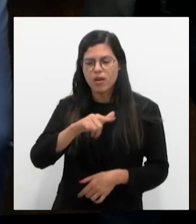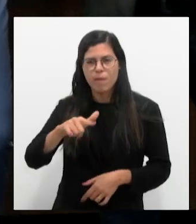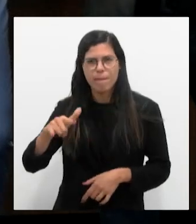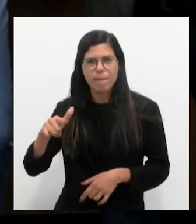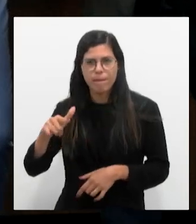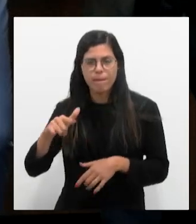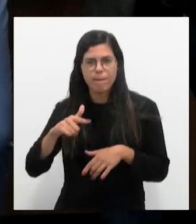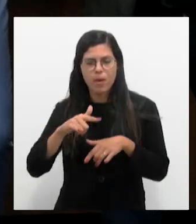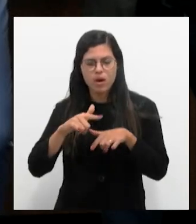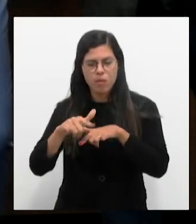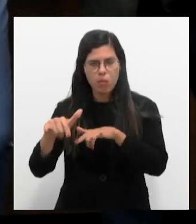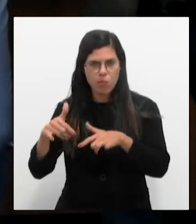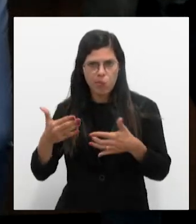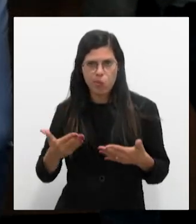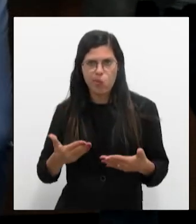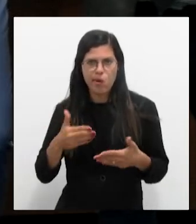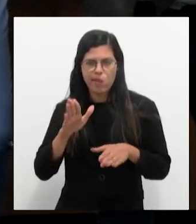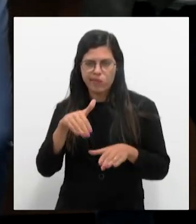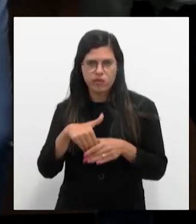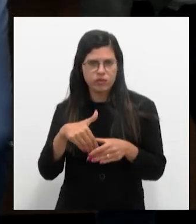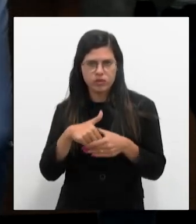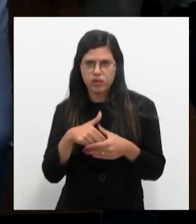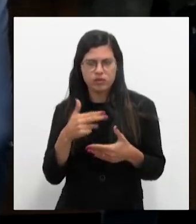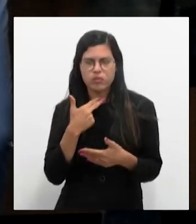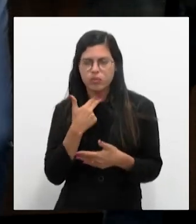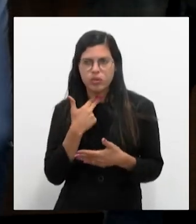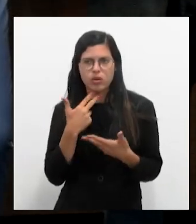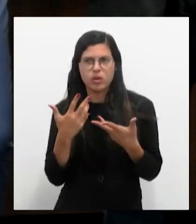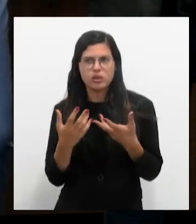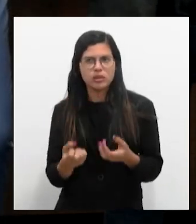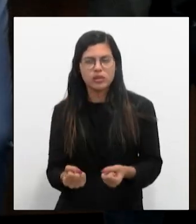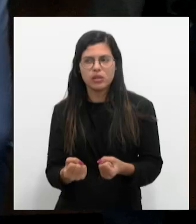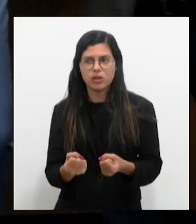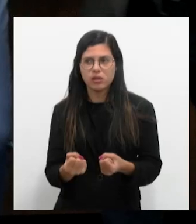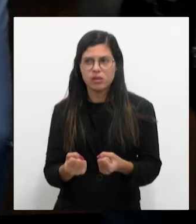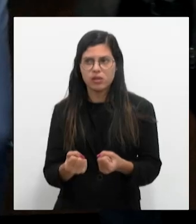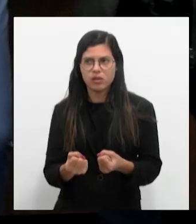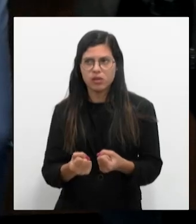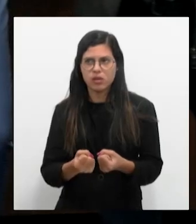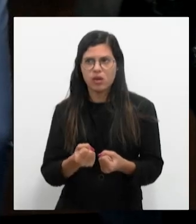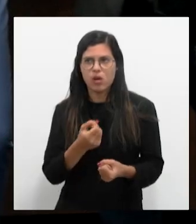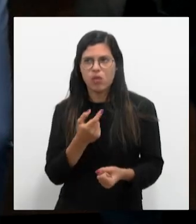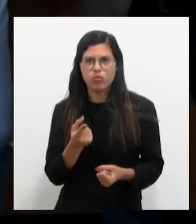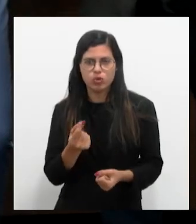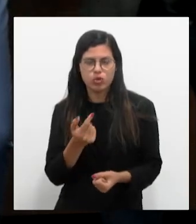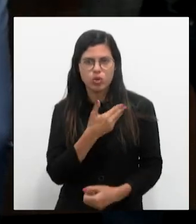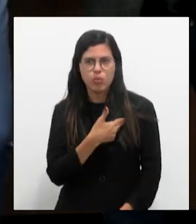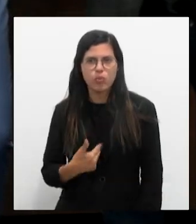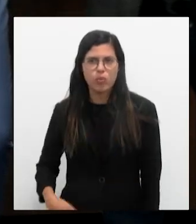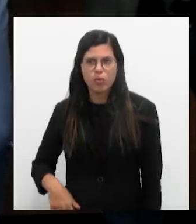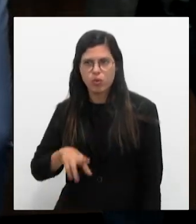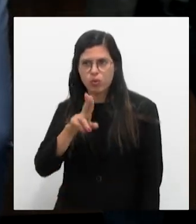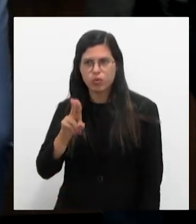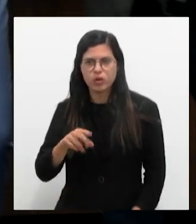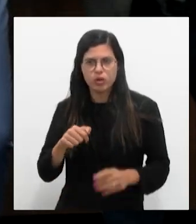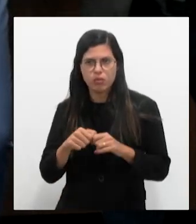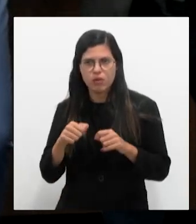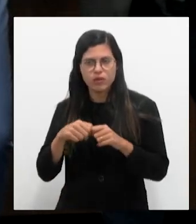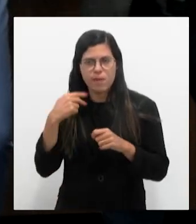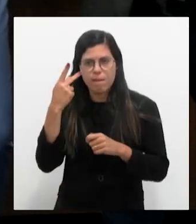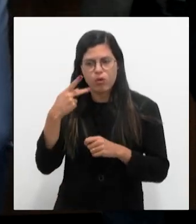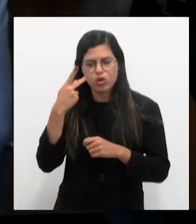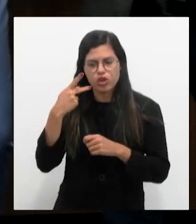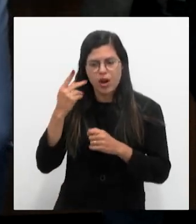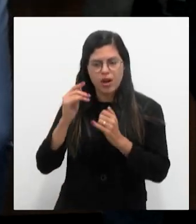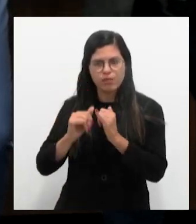presidente. Não dá para aceitar isso. A máquina pública sendo usada para fazer politicagem. De